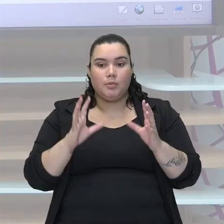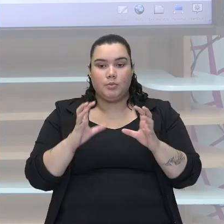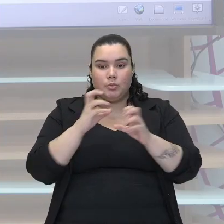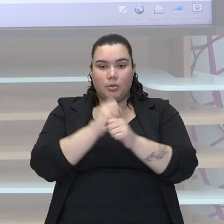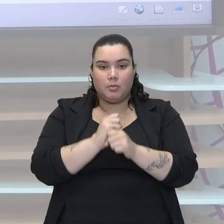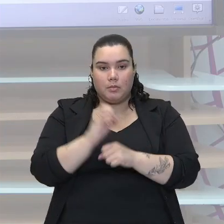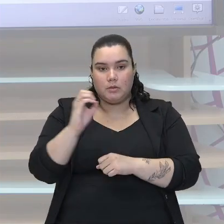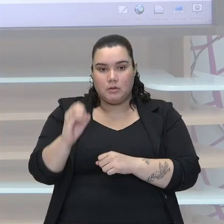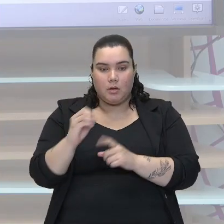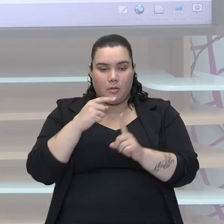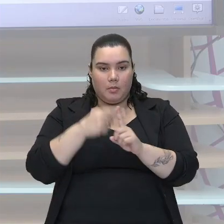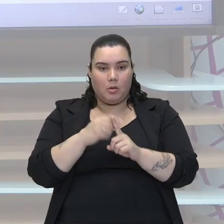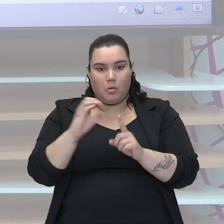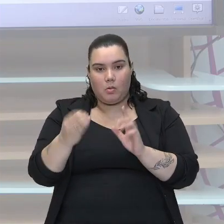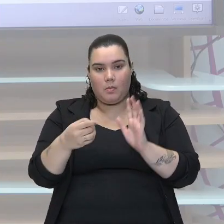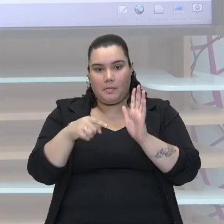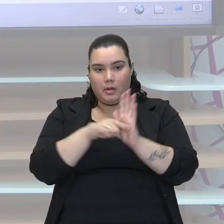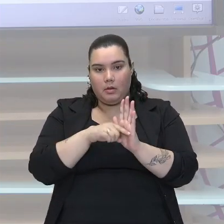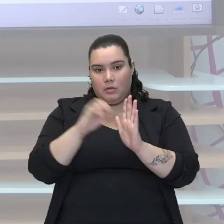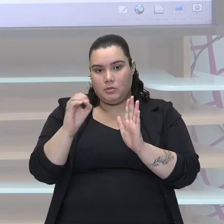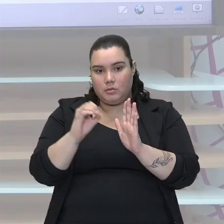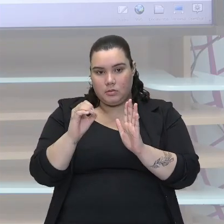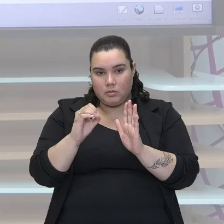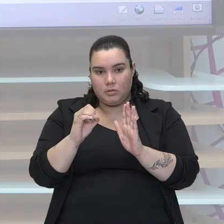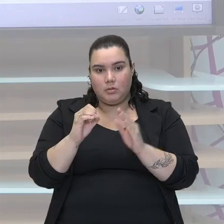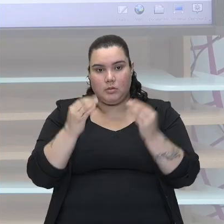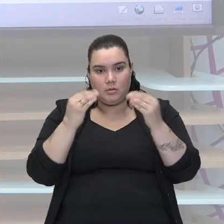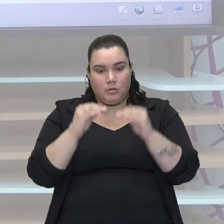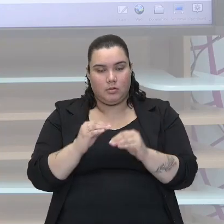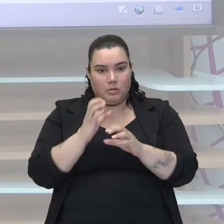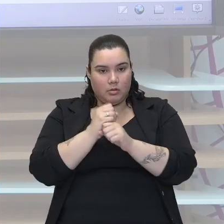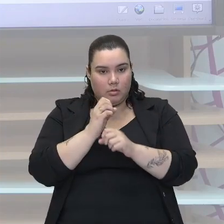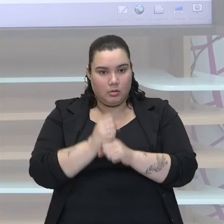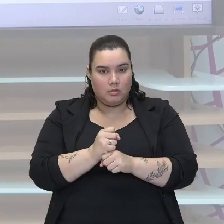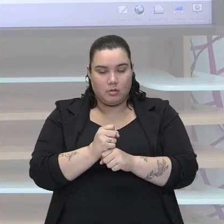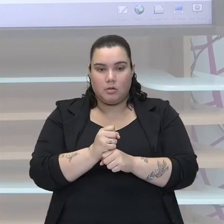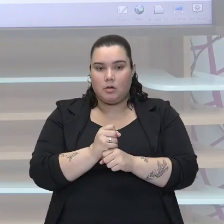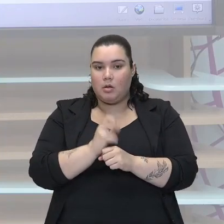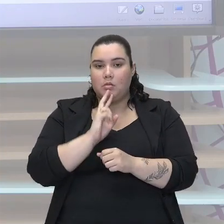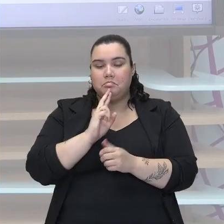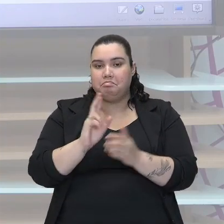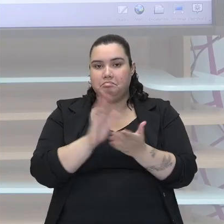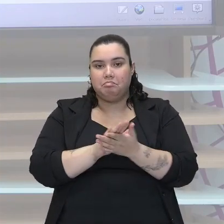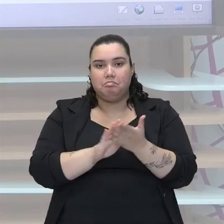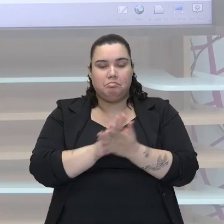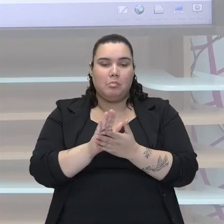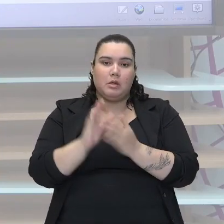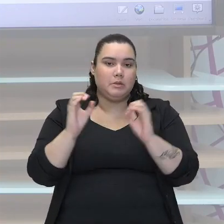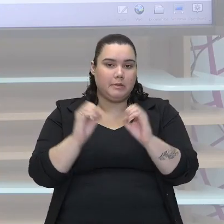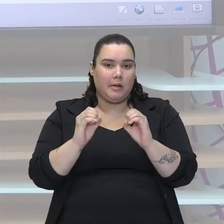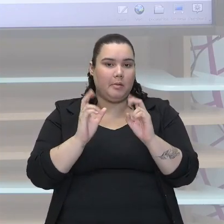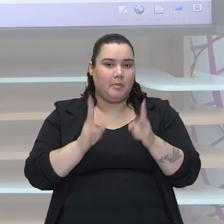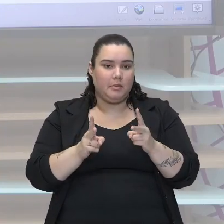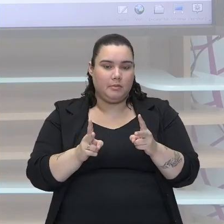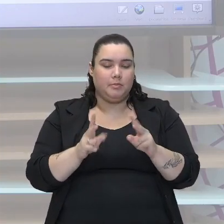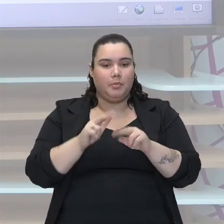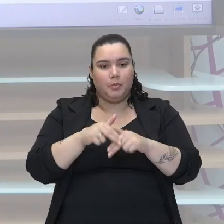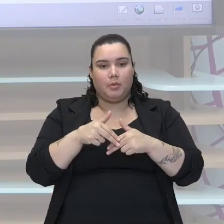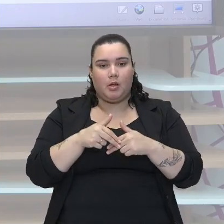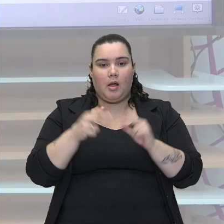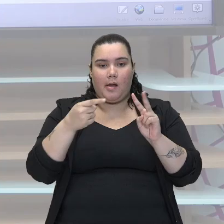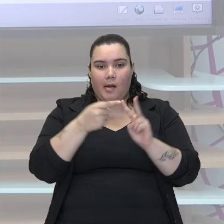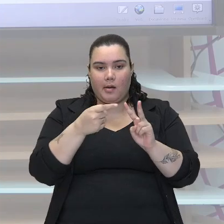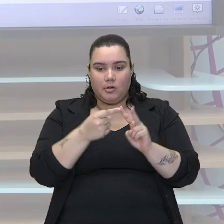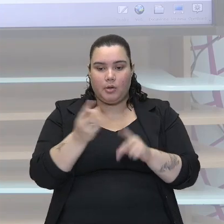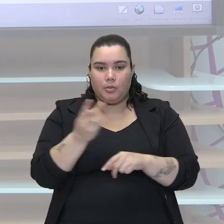com zero ou diminuir o zero lá na hora de resolver o x, não vai fazer diferença. Por isso, as duas raízes